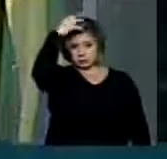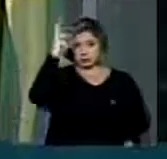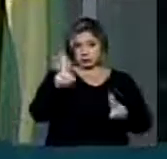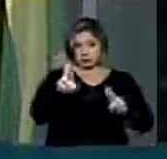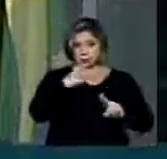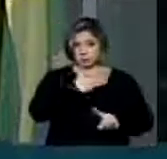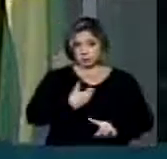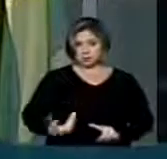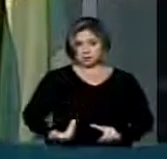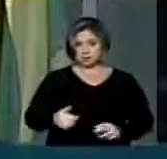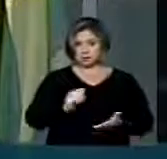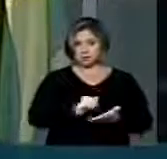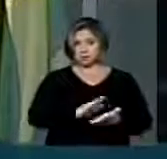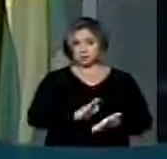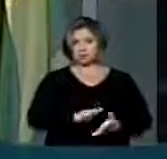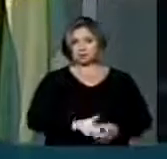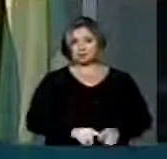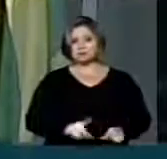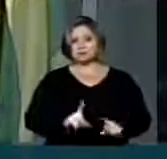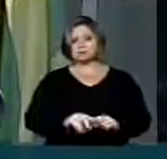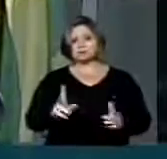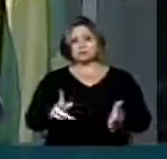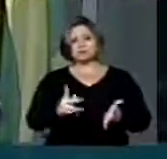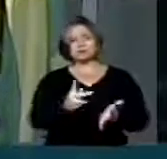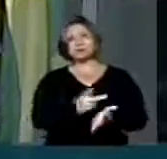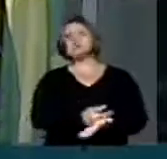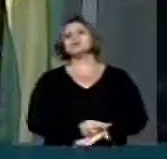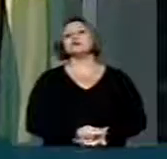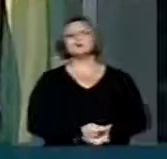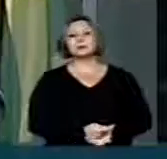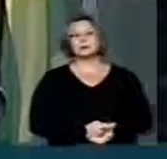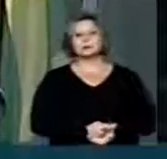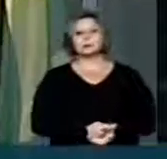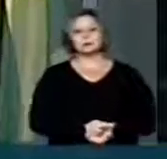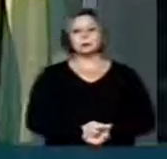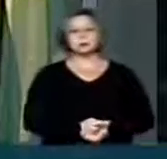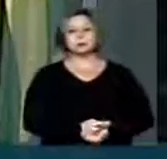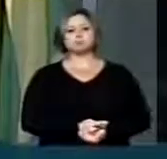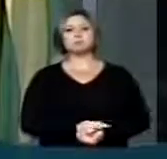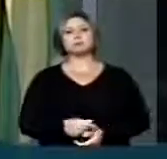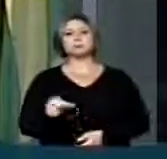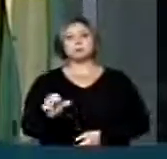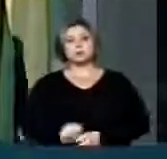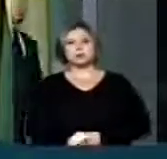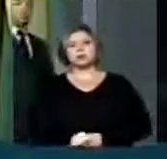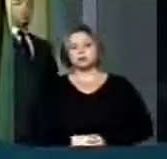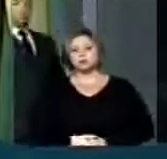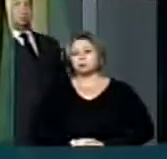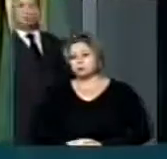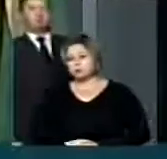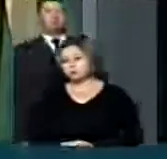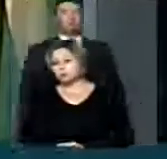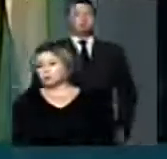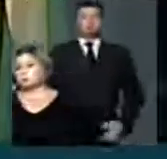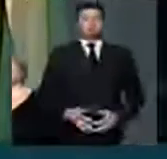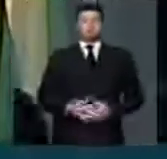for deposto, pode acontecer um quadro tenebroso no reino do faz de conta.